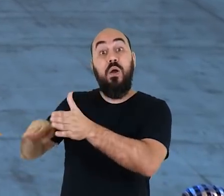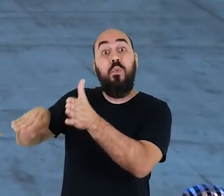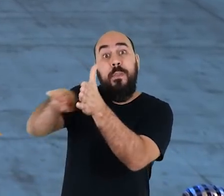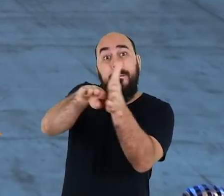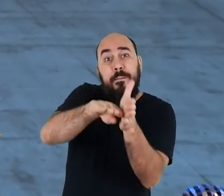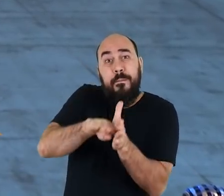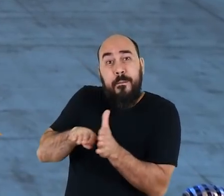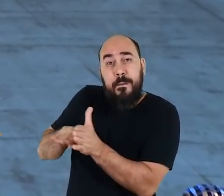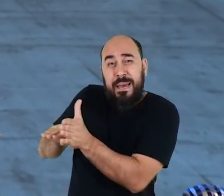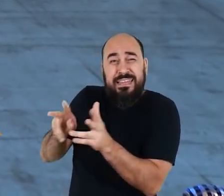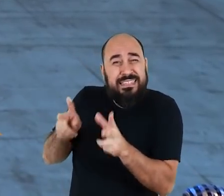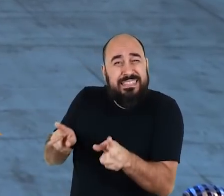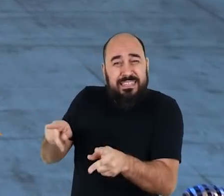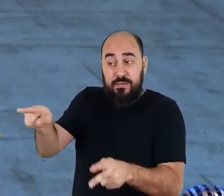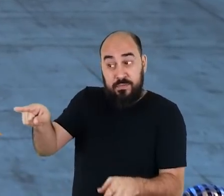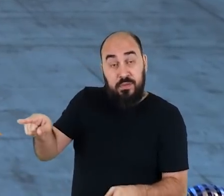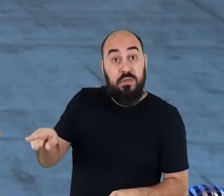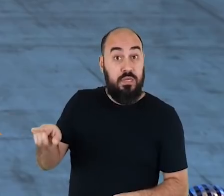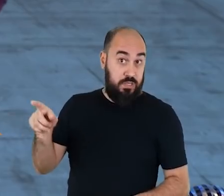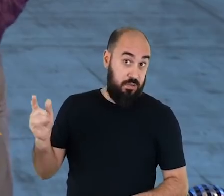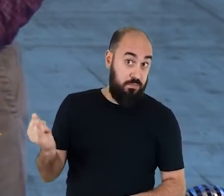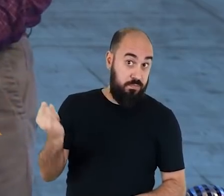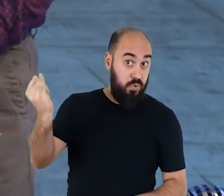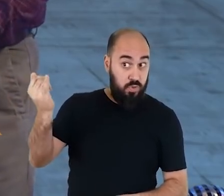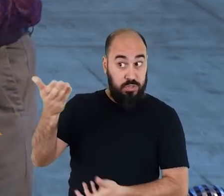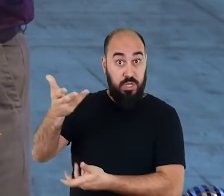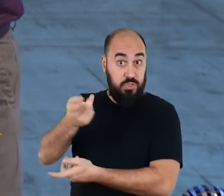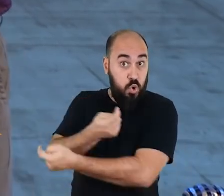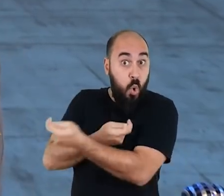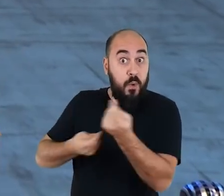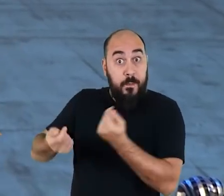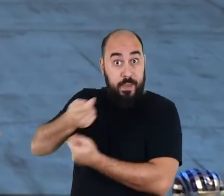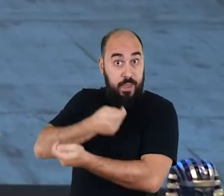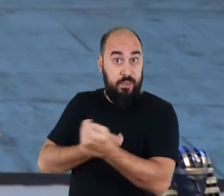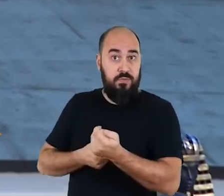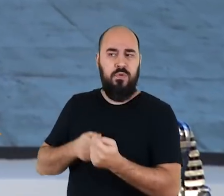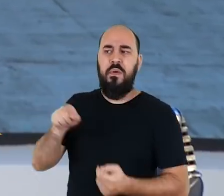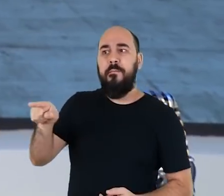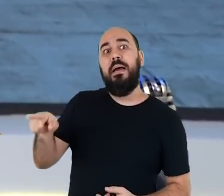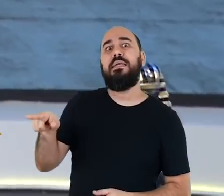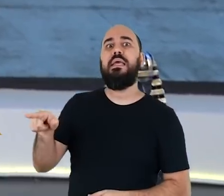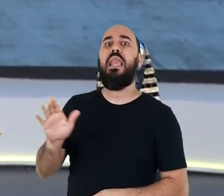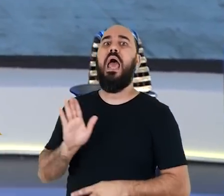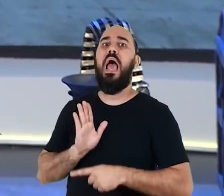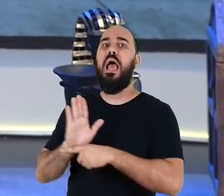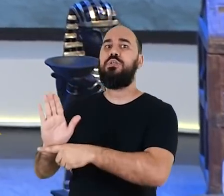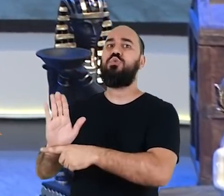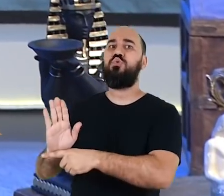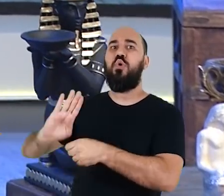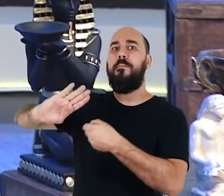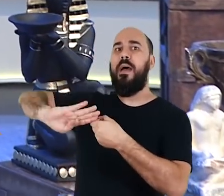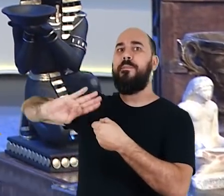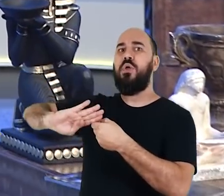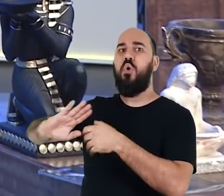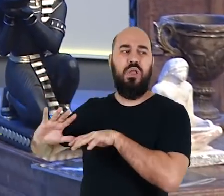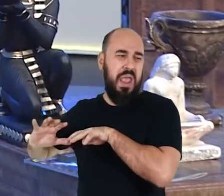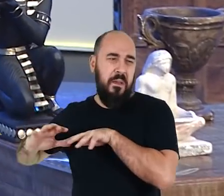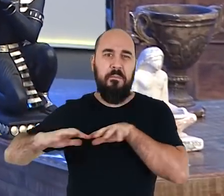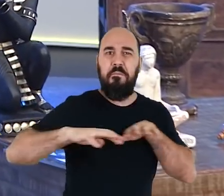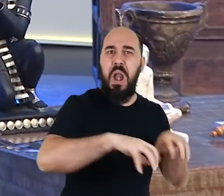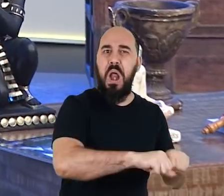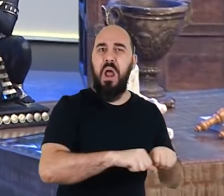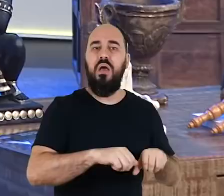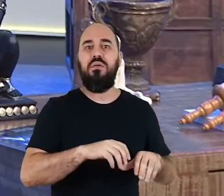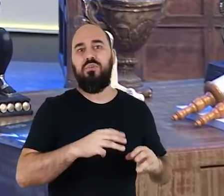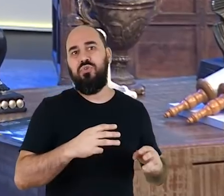importante para os fenícios. Mas, por ter cooperado com Nabucodonosor, principalmente na investida dos babilônios contra